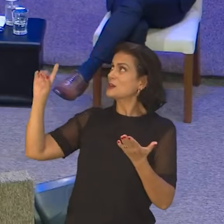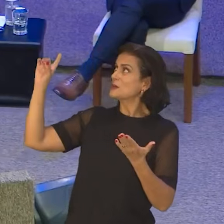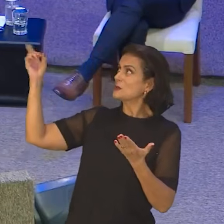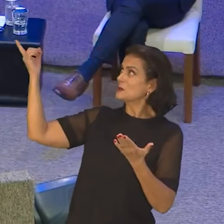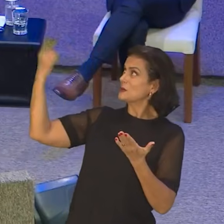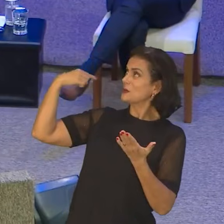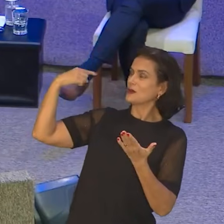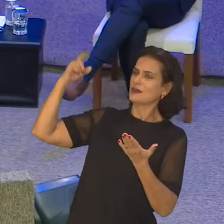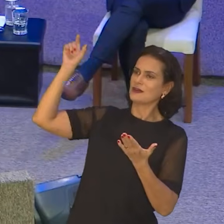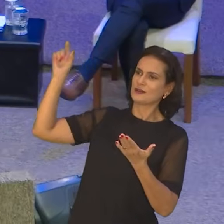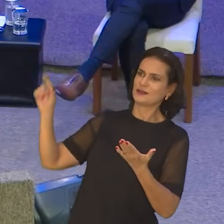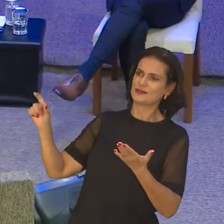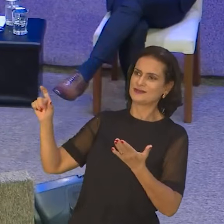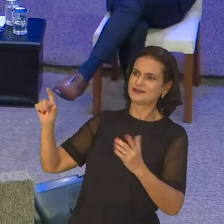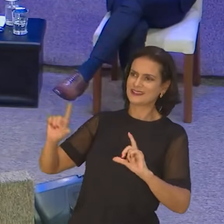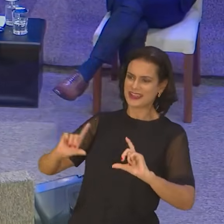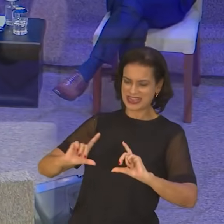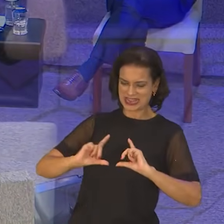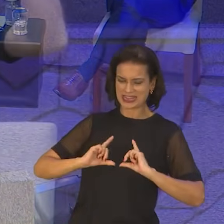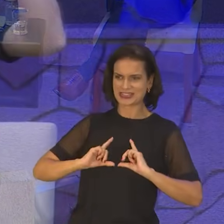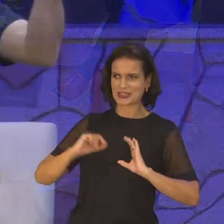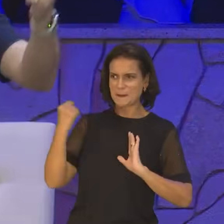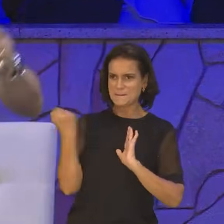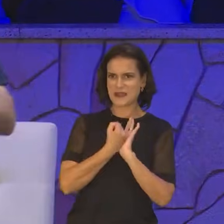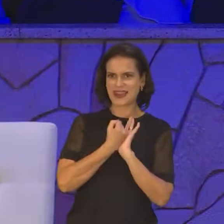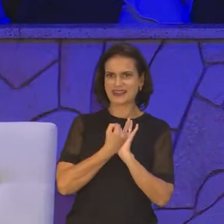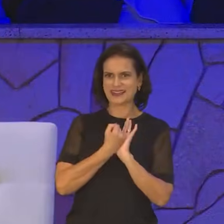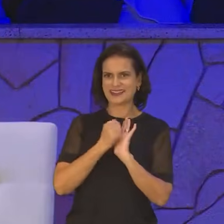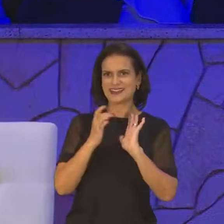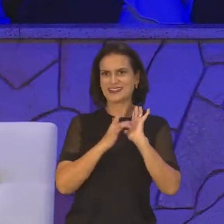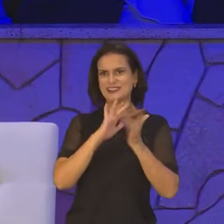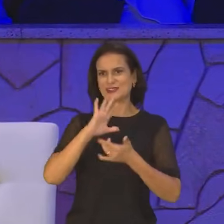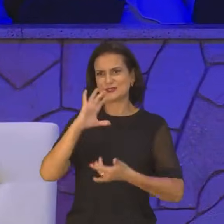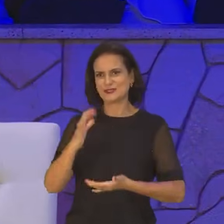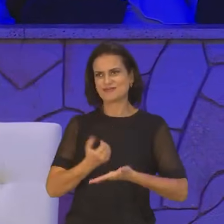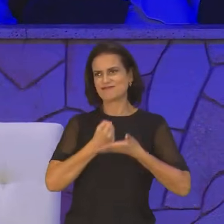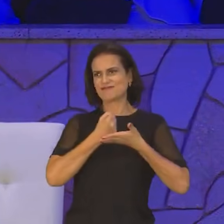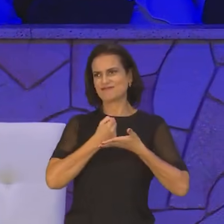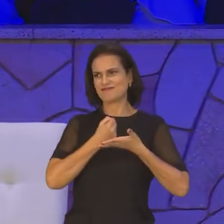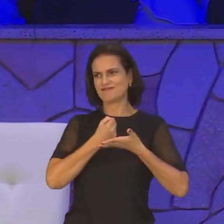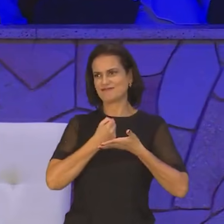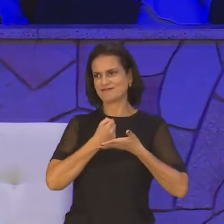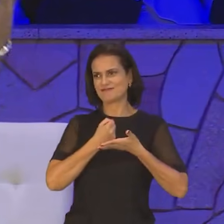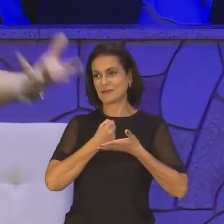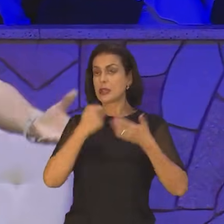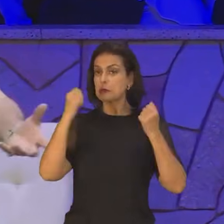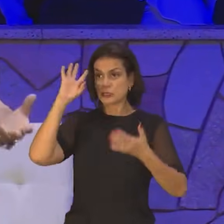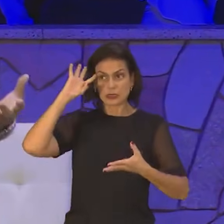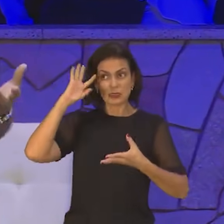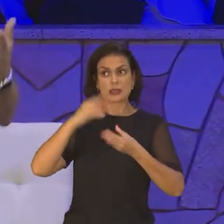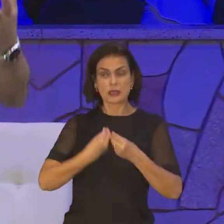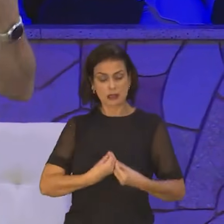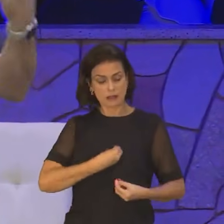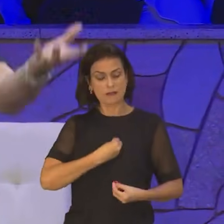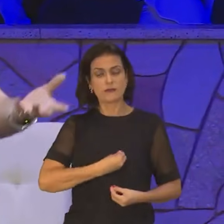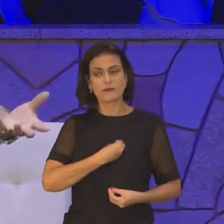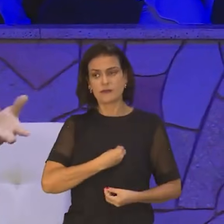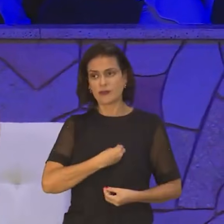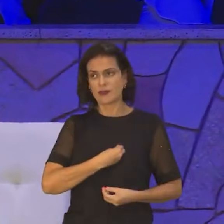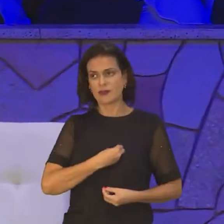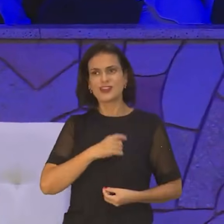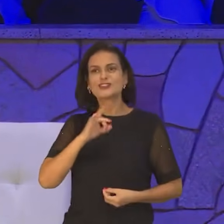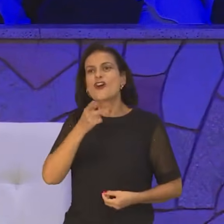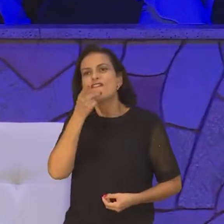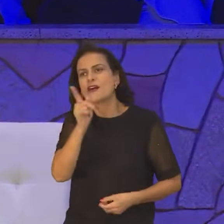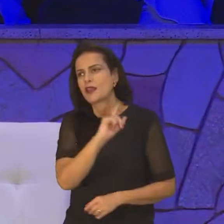crachá único e eterno, Cristo, que te salvou. Tem que entender e viver isso, não apenas falar.